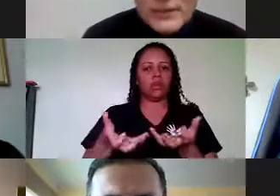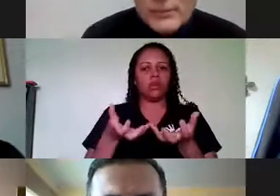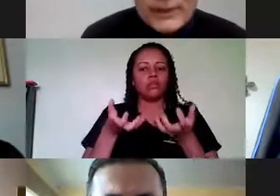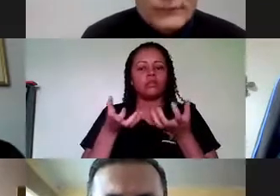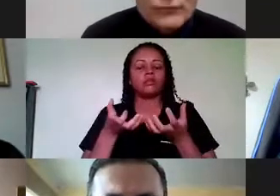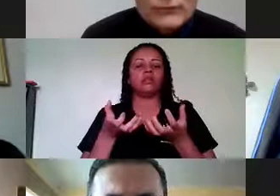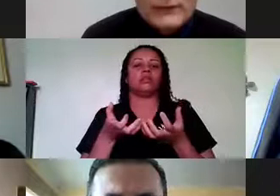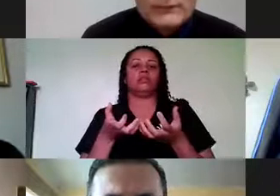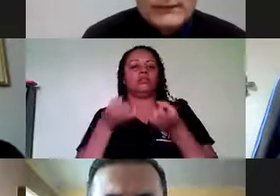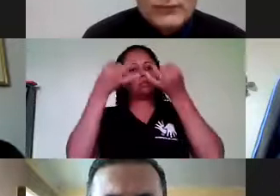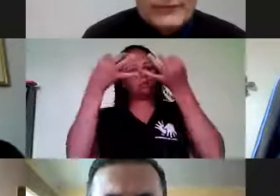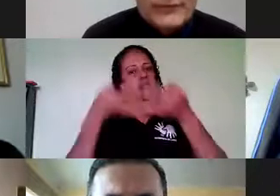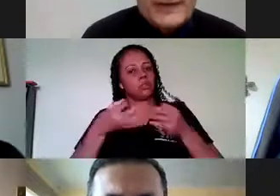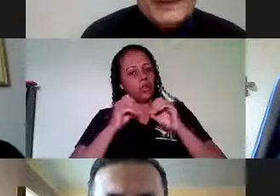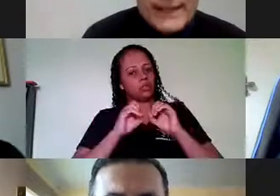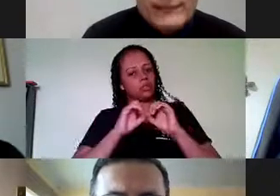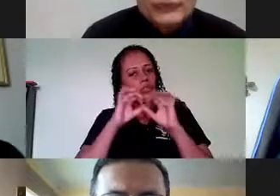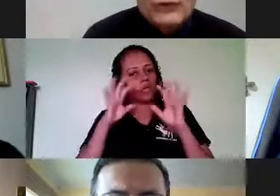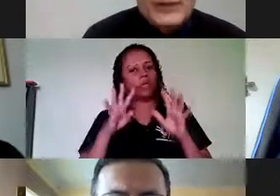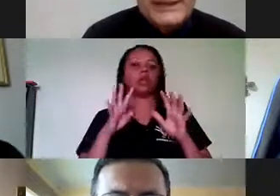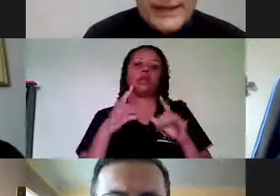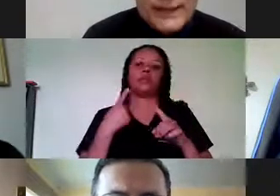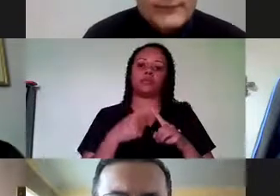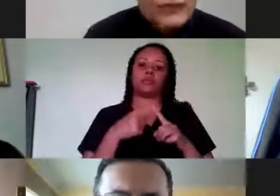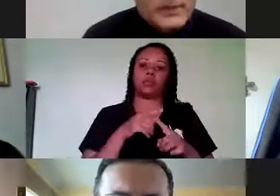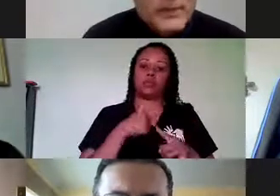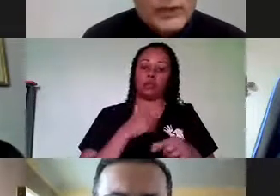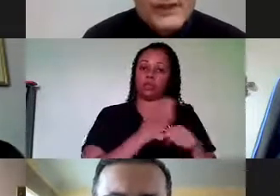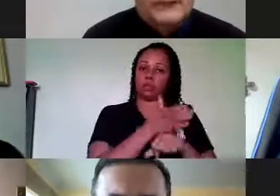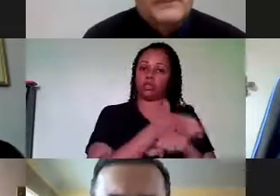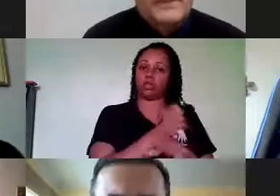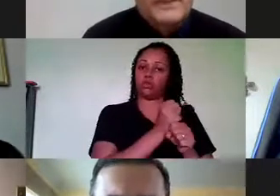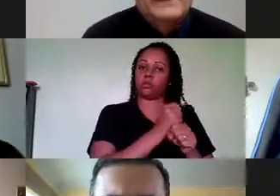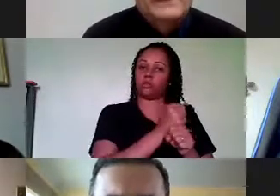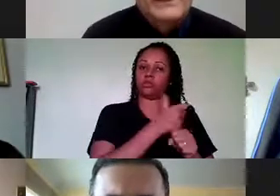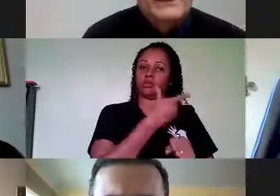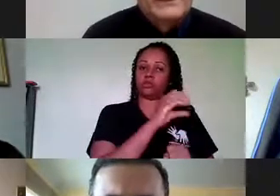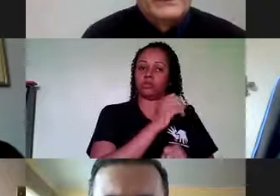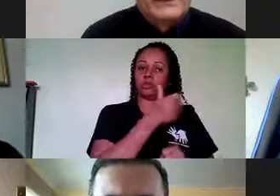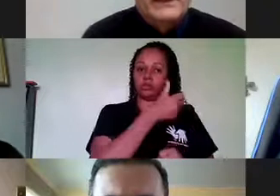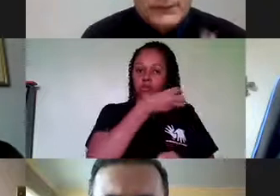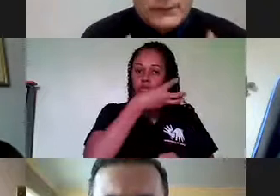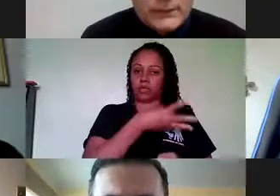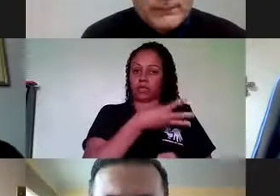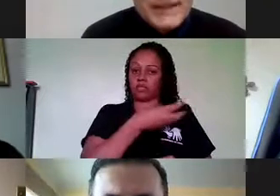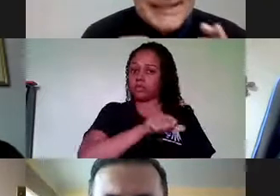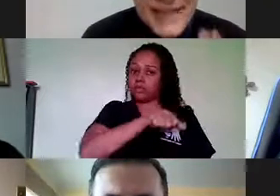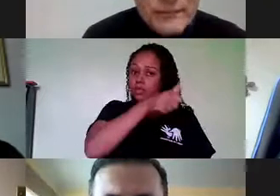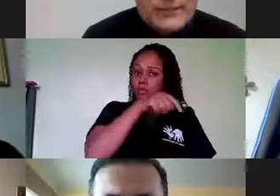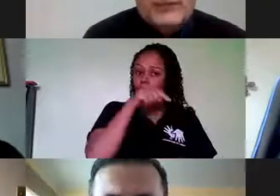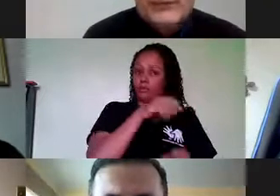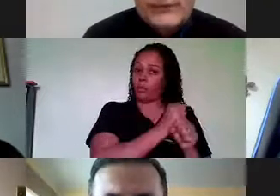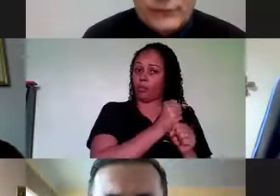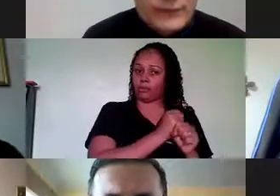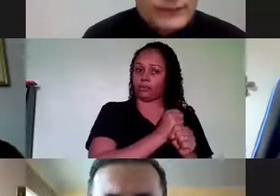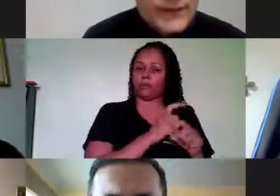eu participo dessa discussão do aniversário desde 2013, desde o primeiro ano, né? Mas